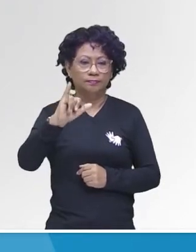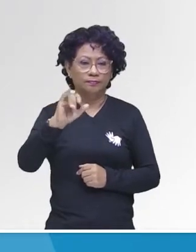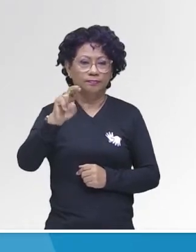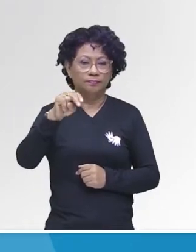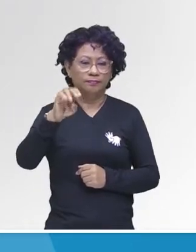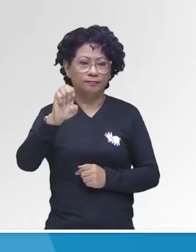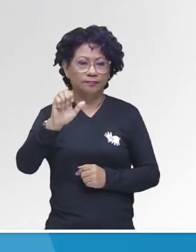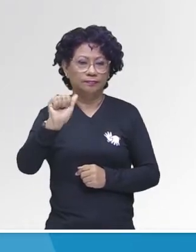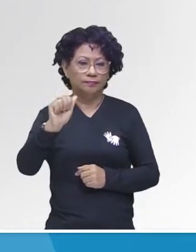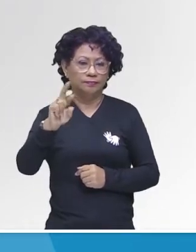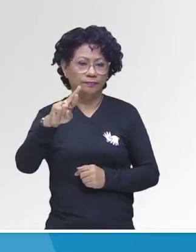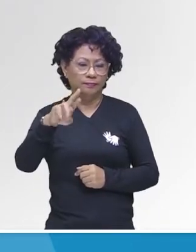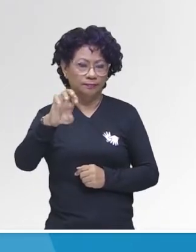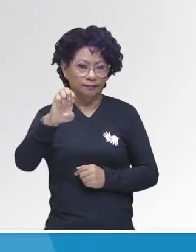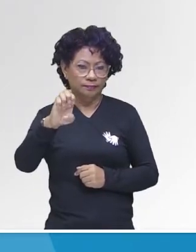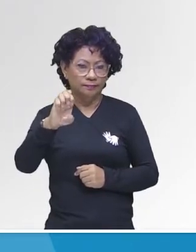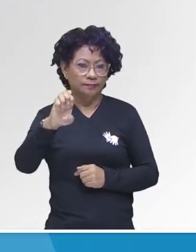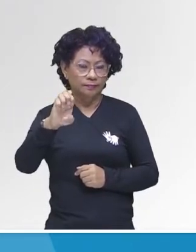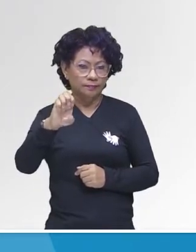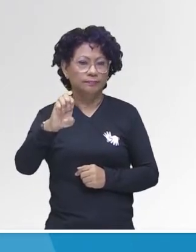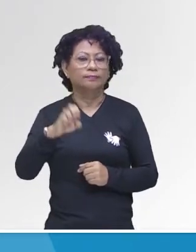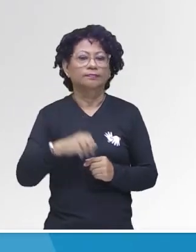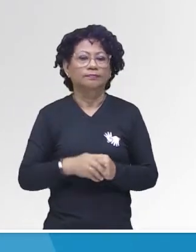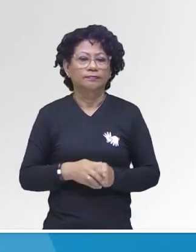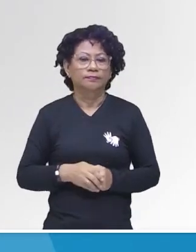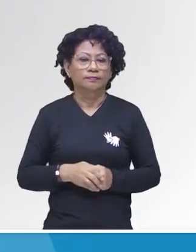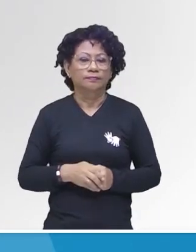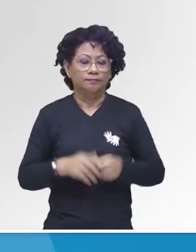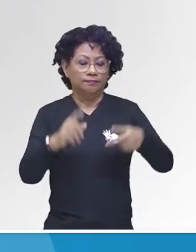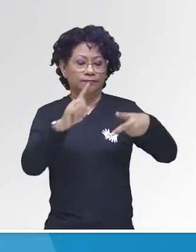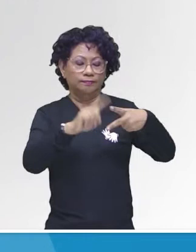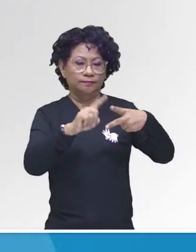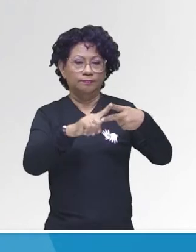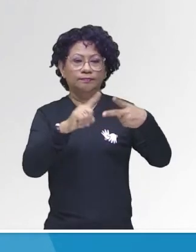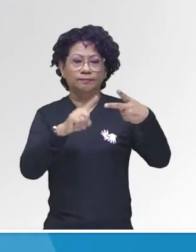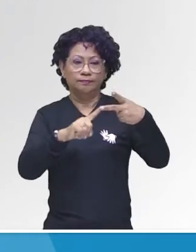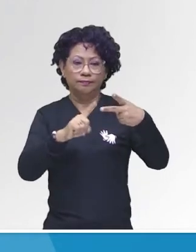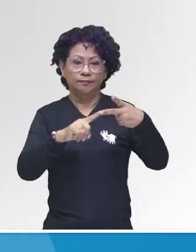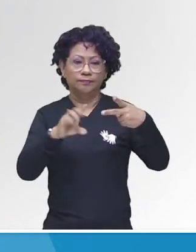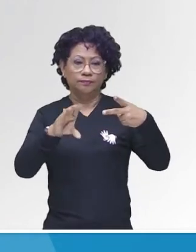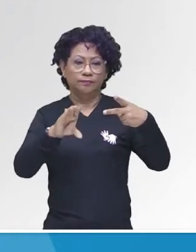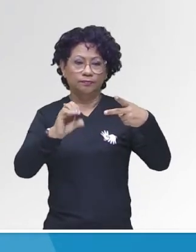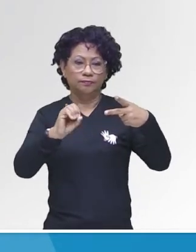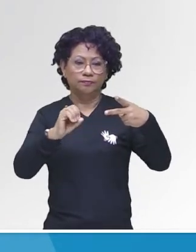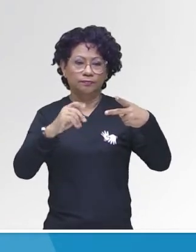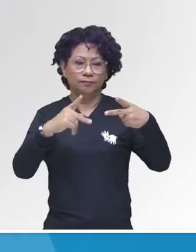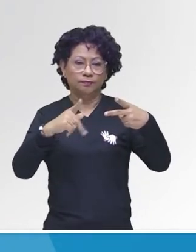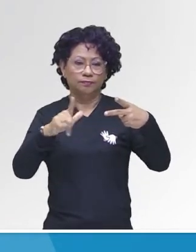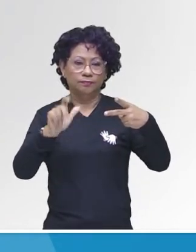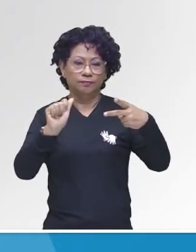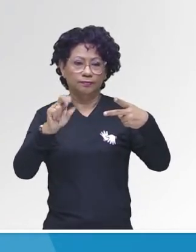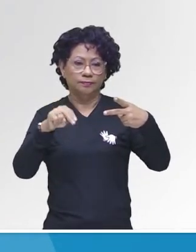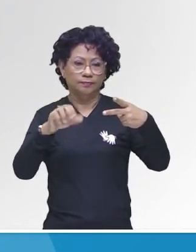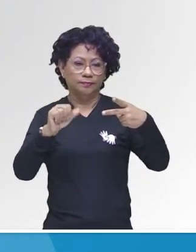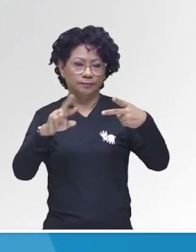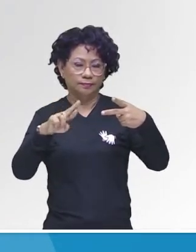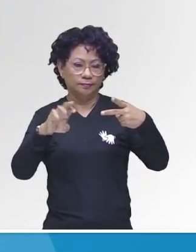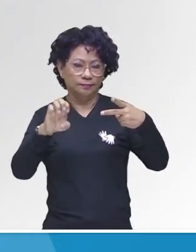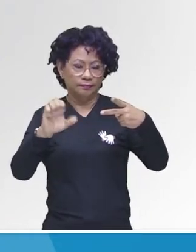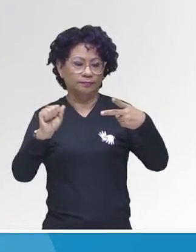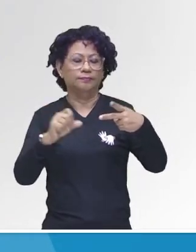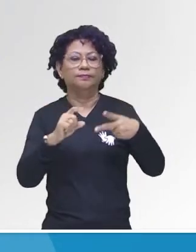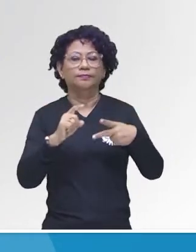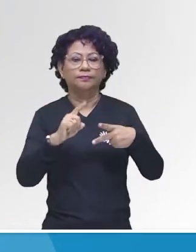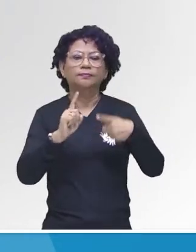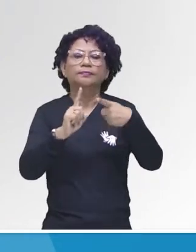então coplanares. Vamos diferenciar os dois. Quando eles são colineares, é justamente